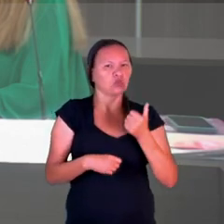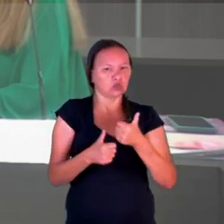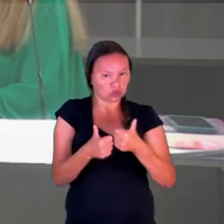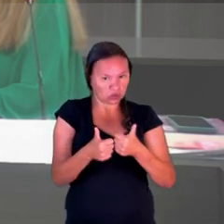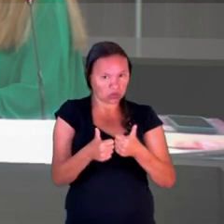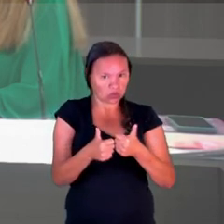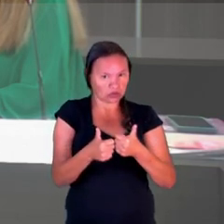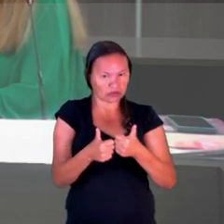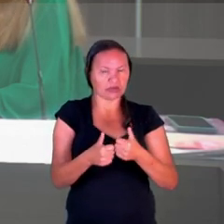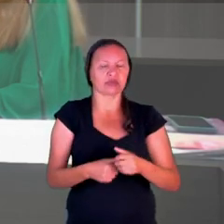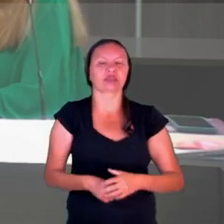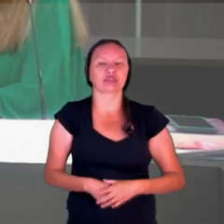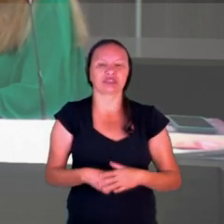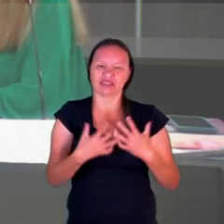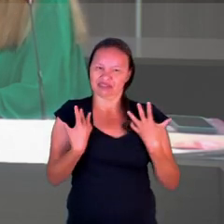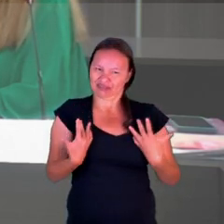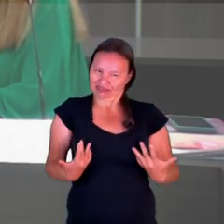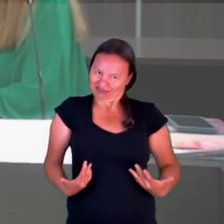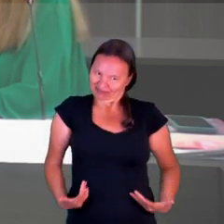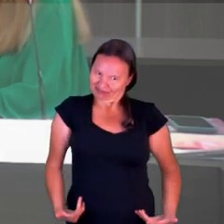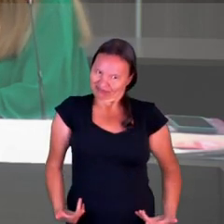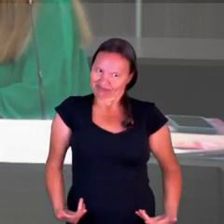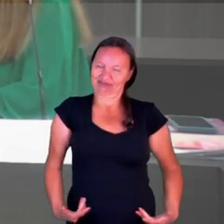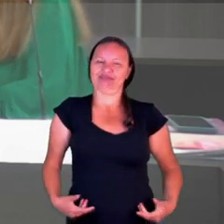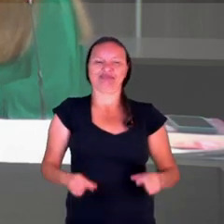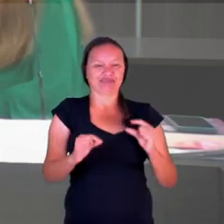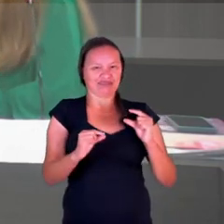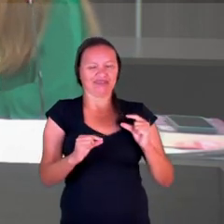né a gente relaxa um pouco